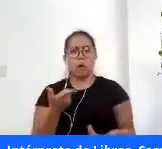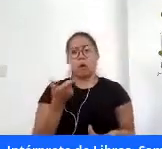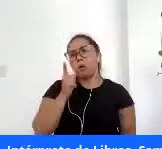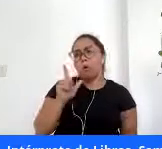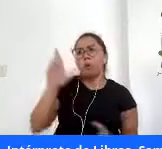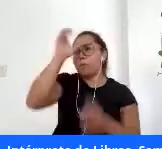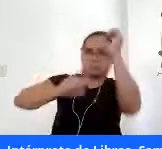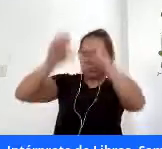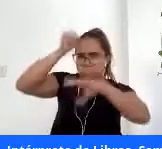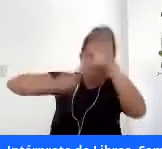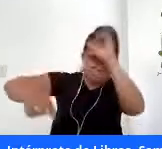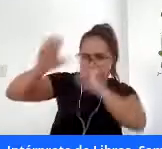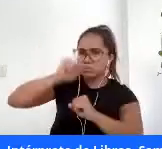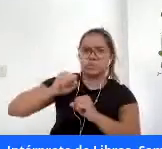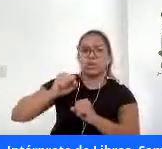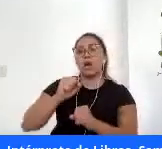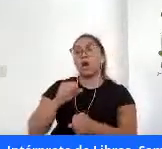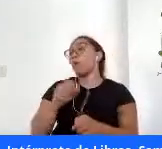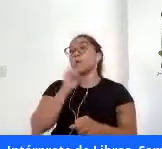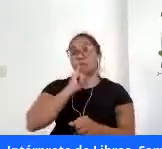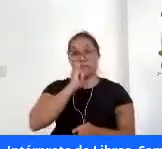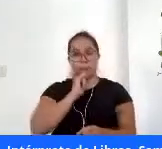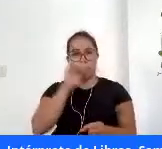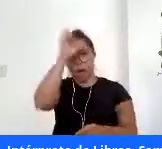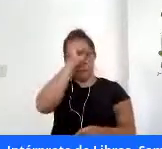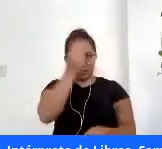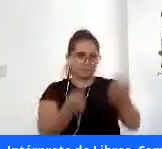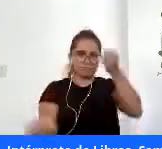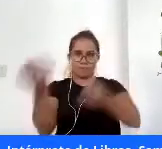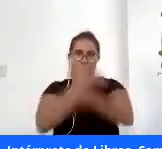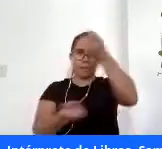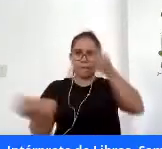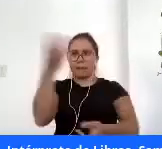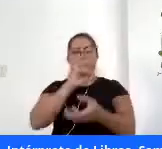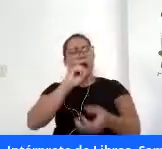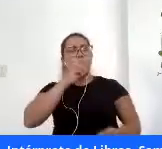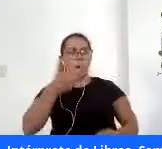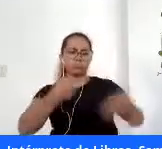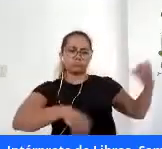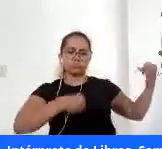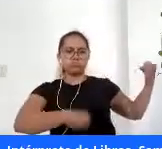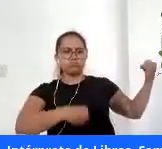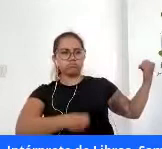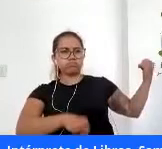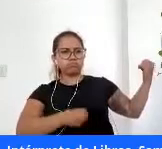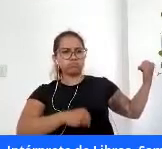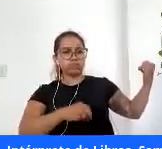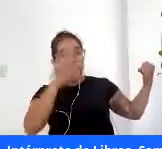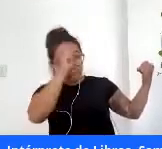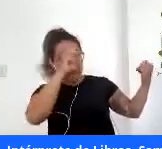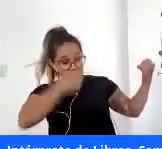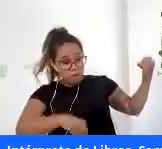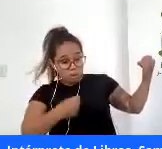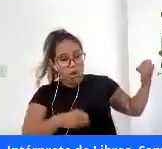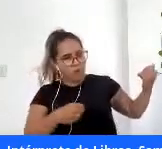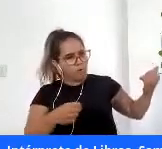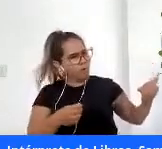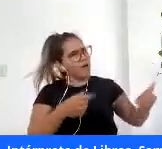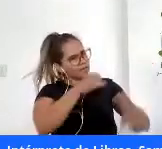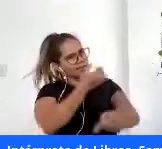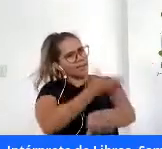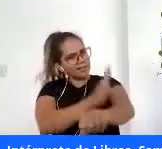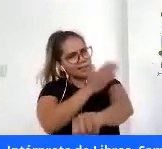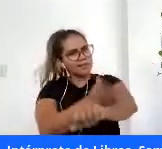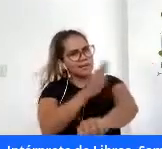habilidade, como no caso de aprender a fazer malabarismo ou aprender a tocar um instrumento musical, você vai estar se exercitando, você vai estar treinando